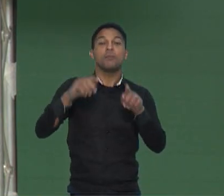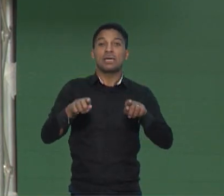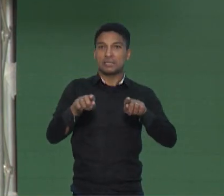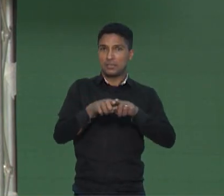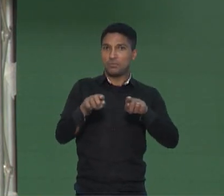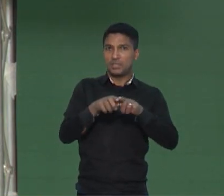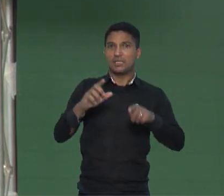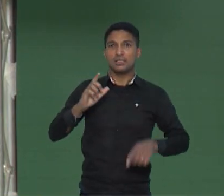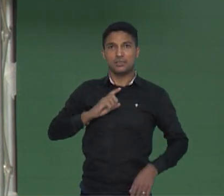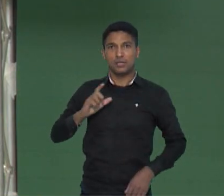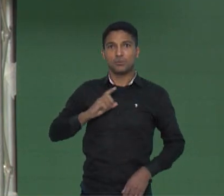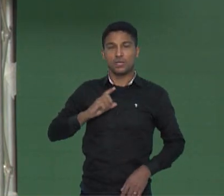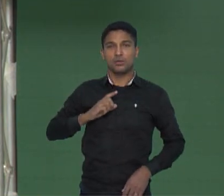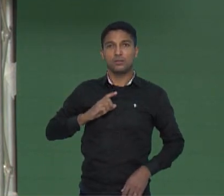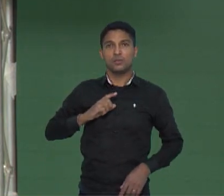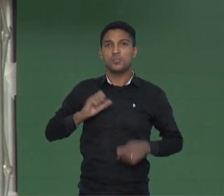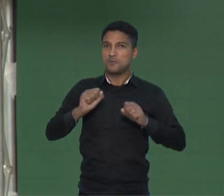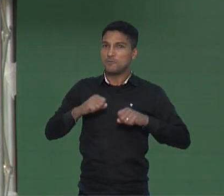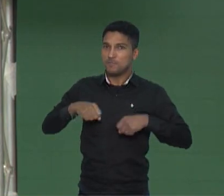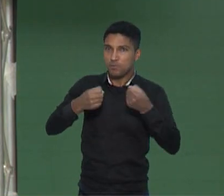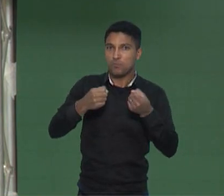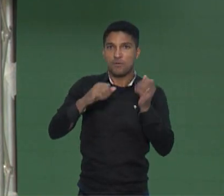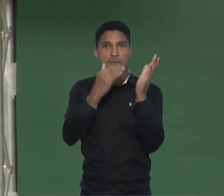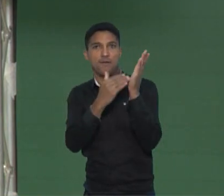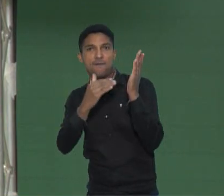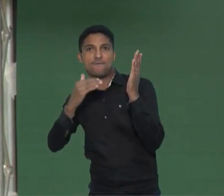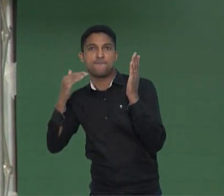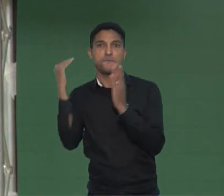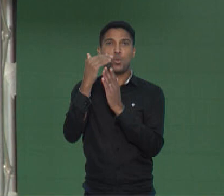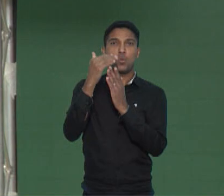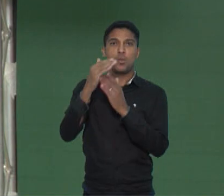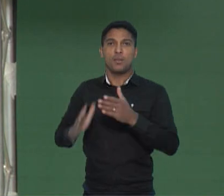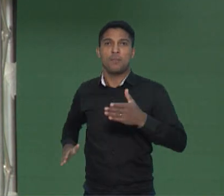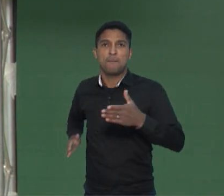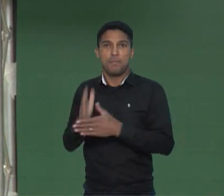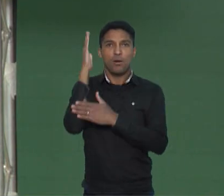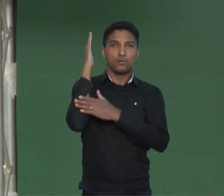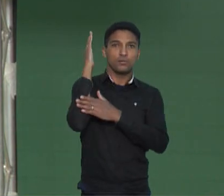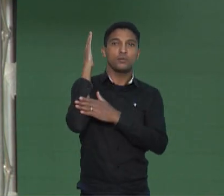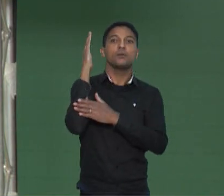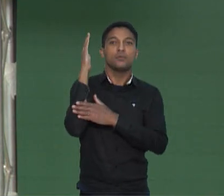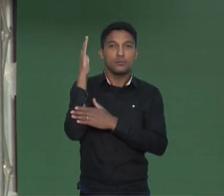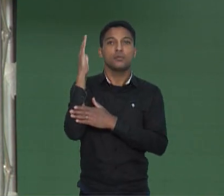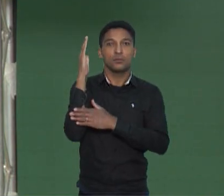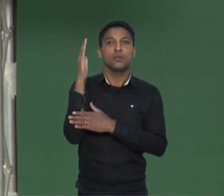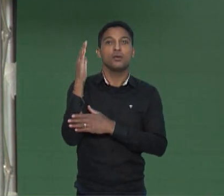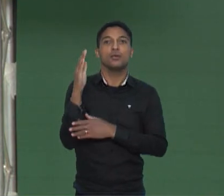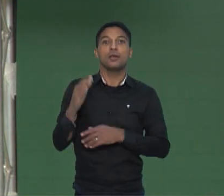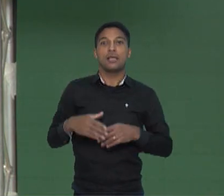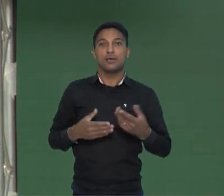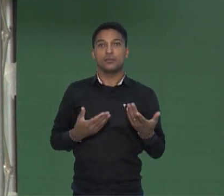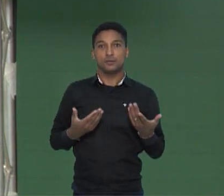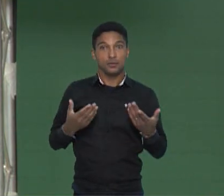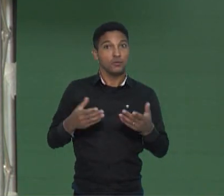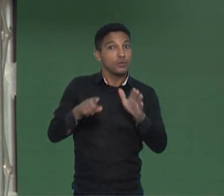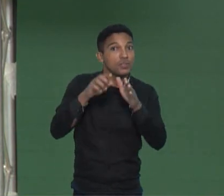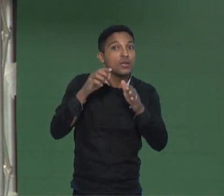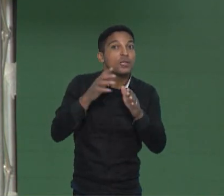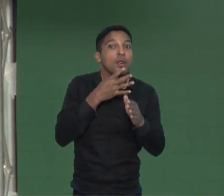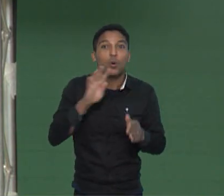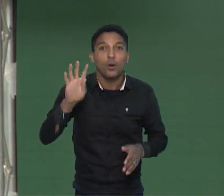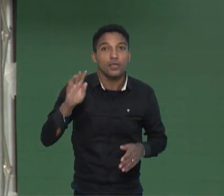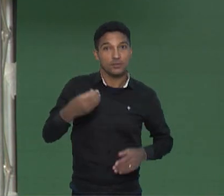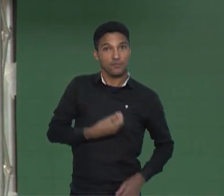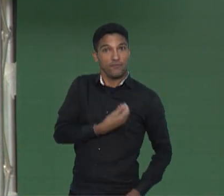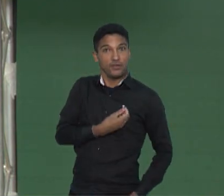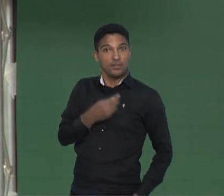risco. Temos aqui a sinopse, é uma sinopse curta, bem enxuta, certo? E o nosso exercício